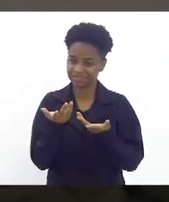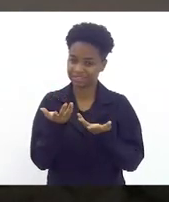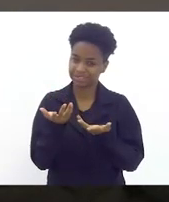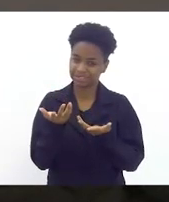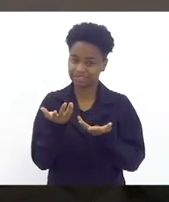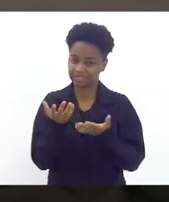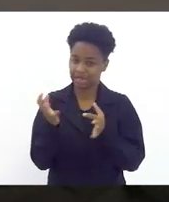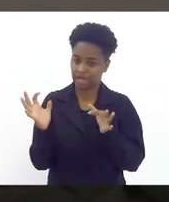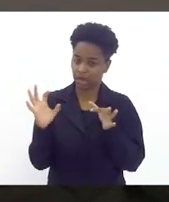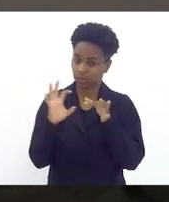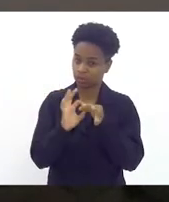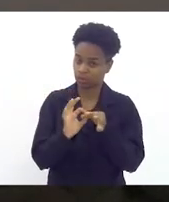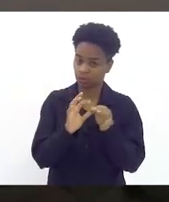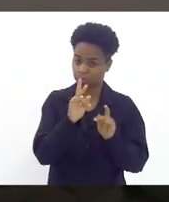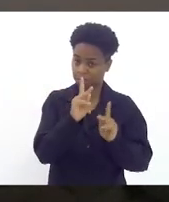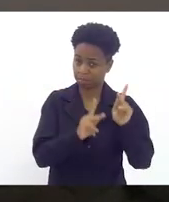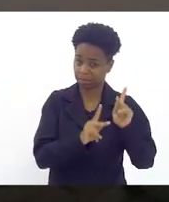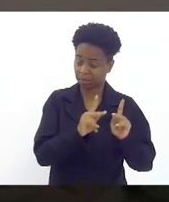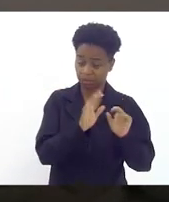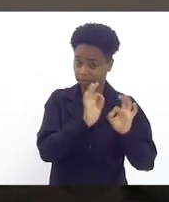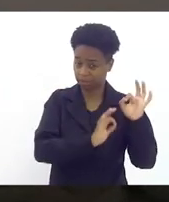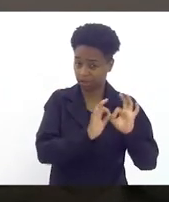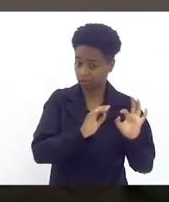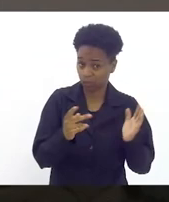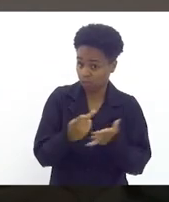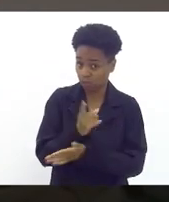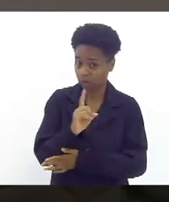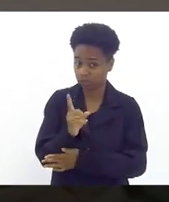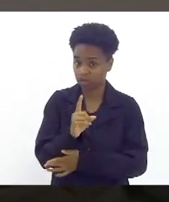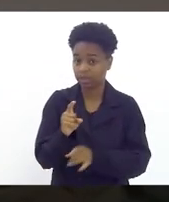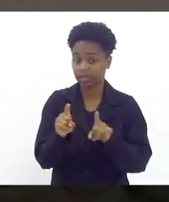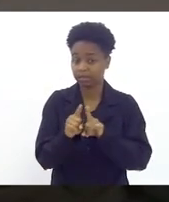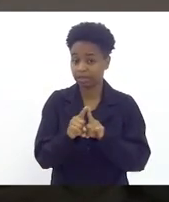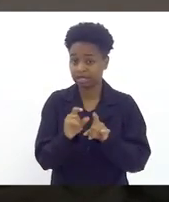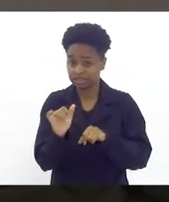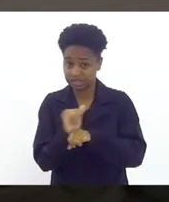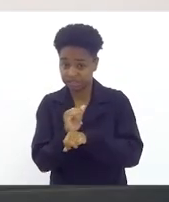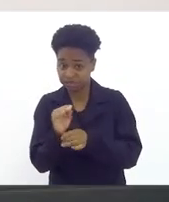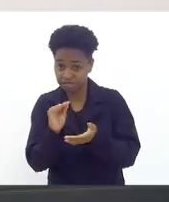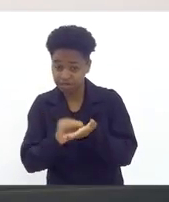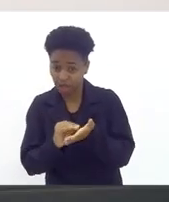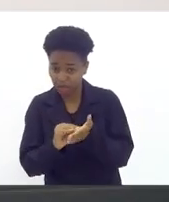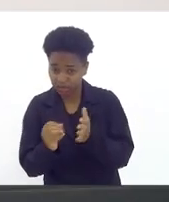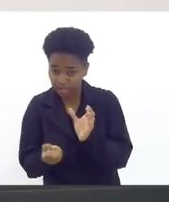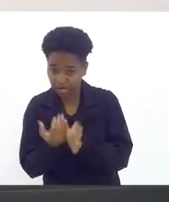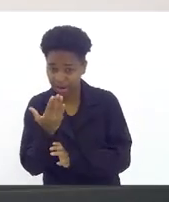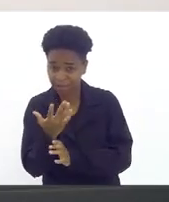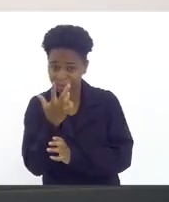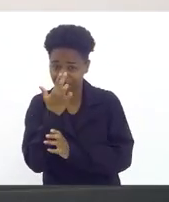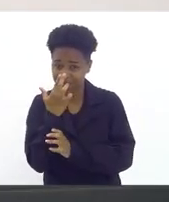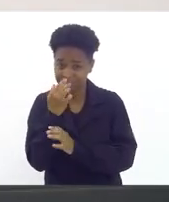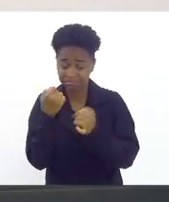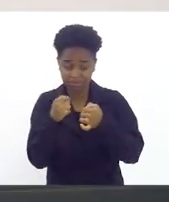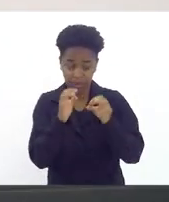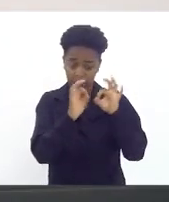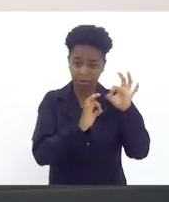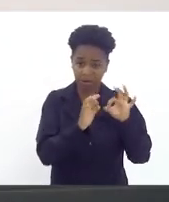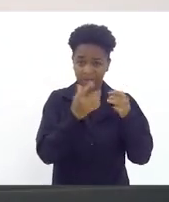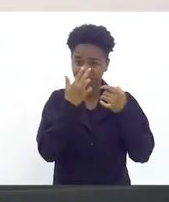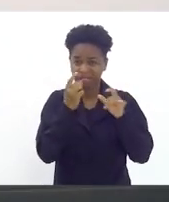mas atrelado usar um plano que não existe e os mecanismos que ainda não existem me parece que precisam desse plano para